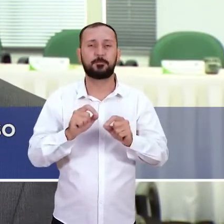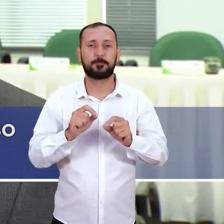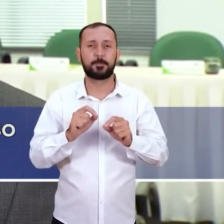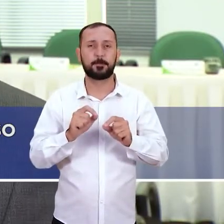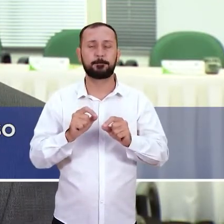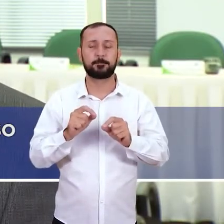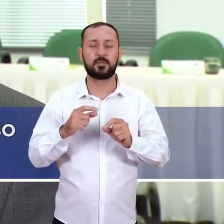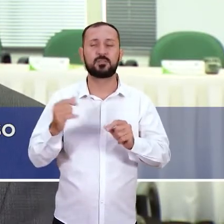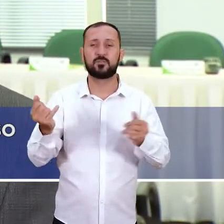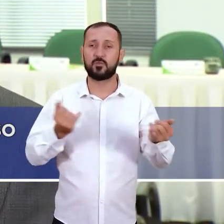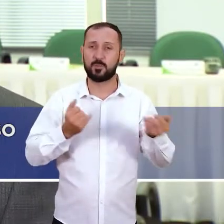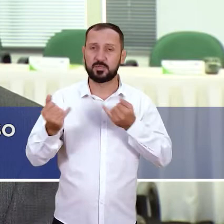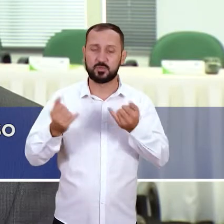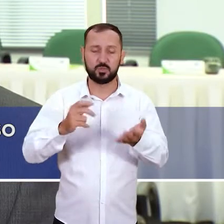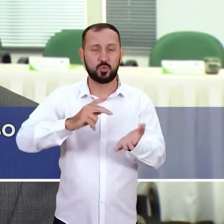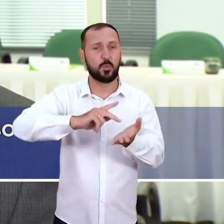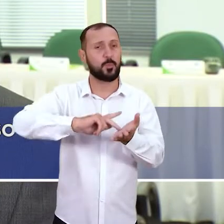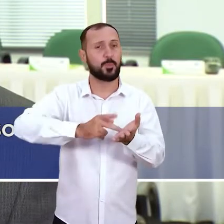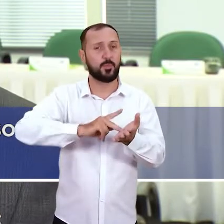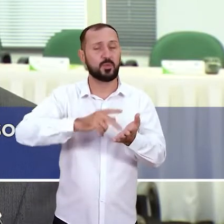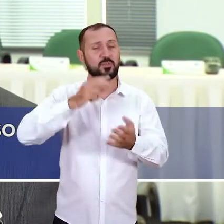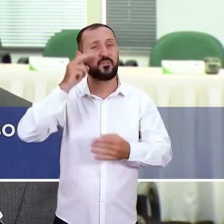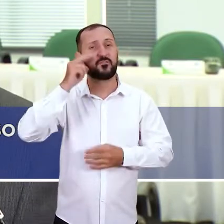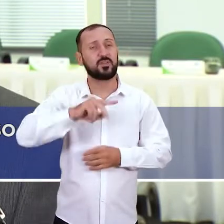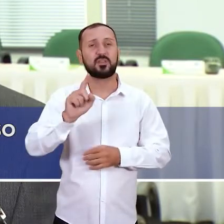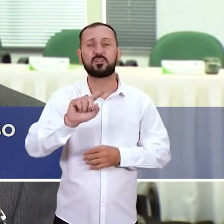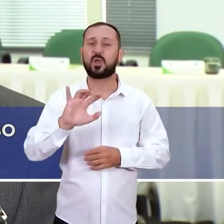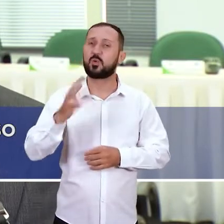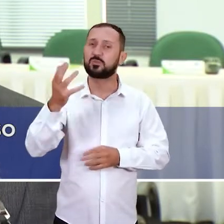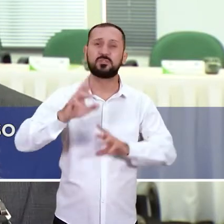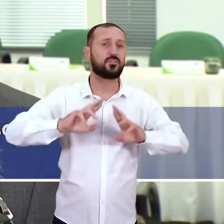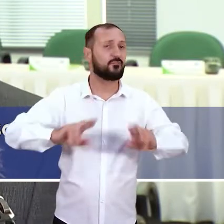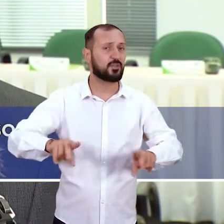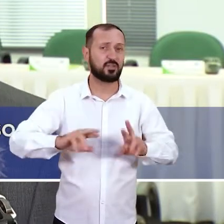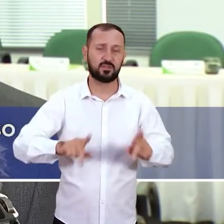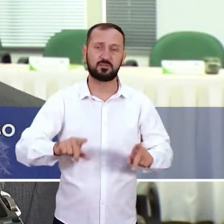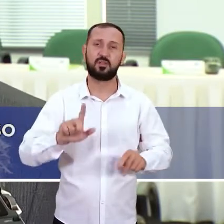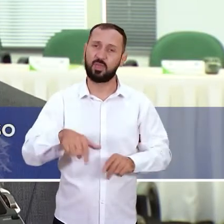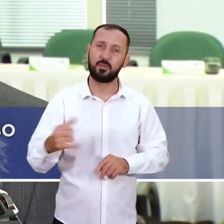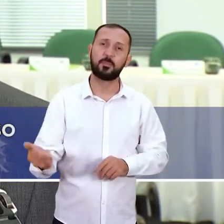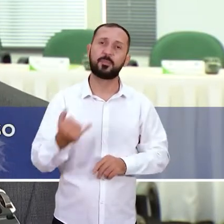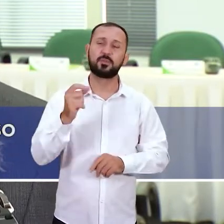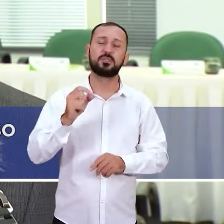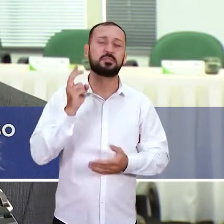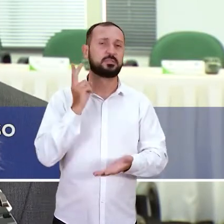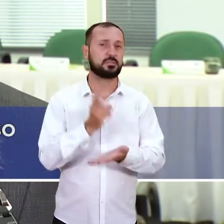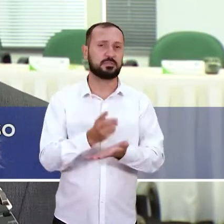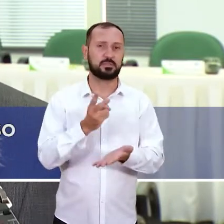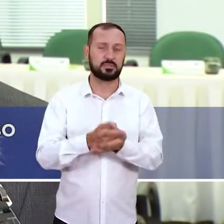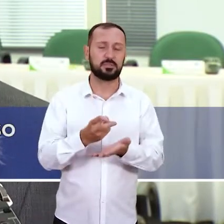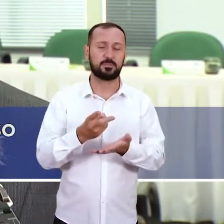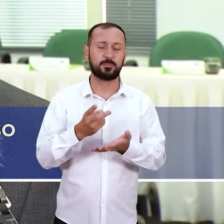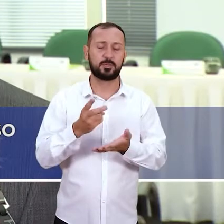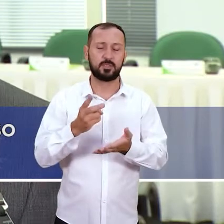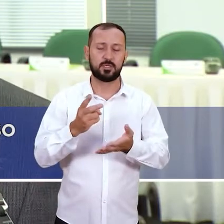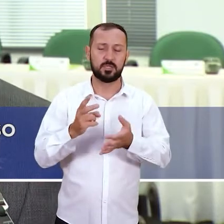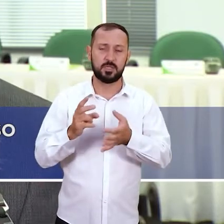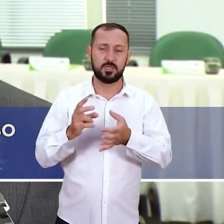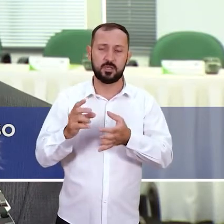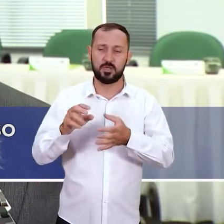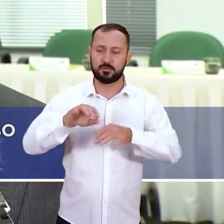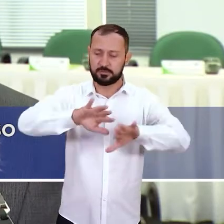gente acompanha também os dados do PROCON, a gente sabe que não é isso que acontece. Então, é muito importante que a gente